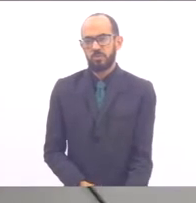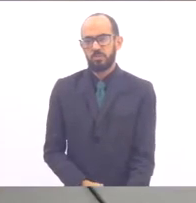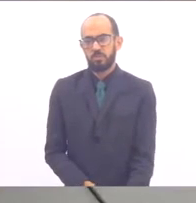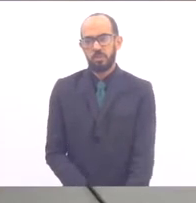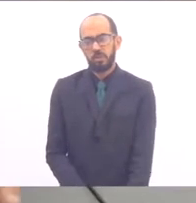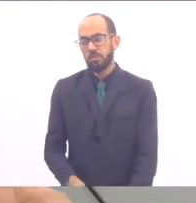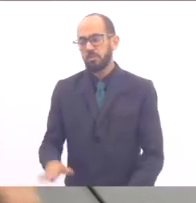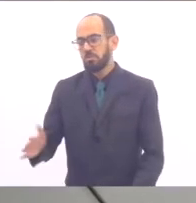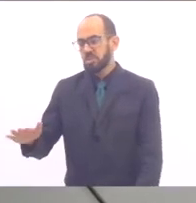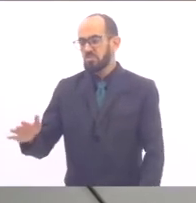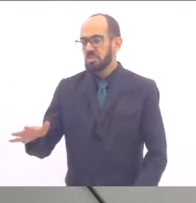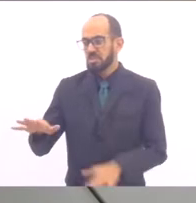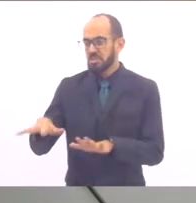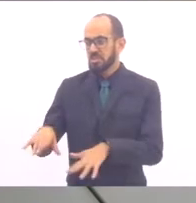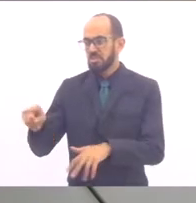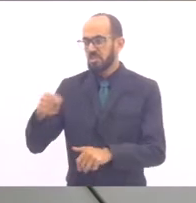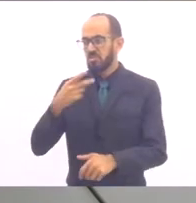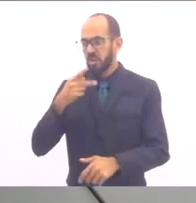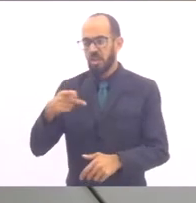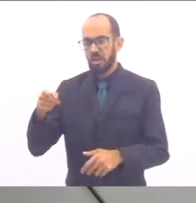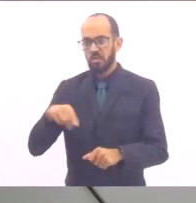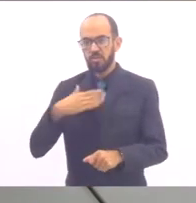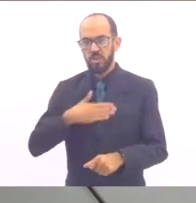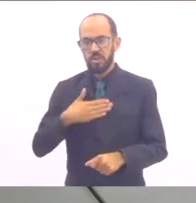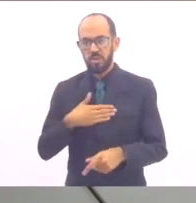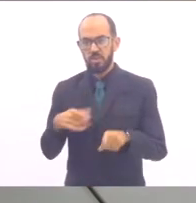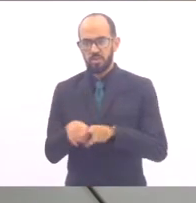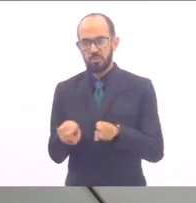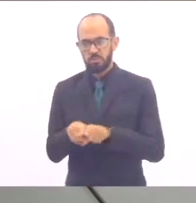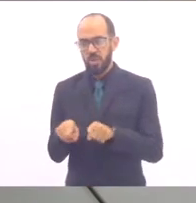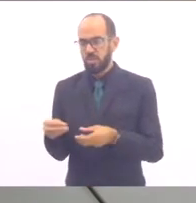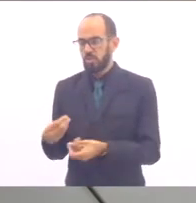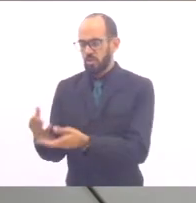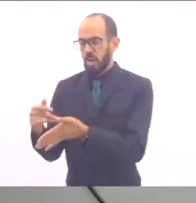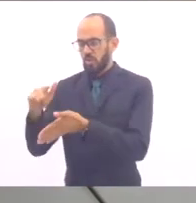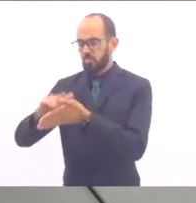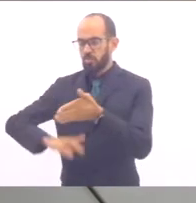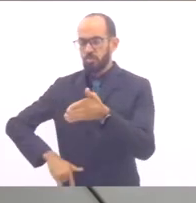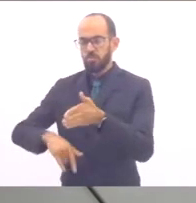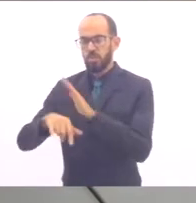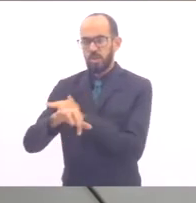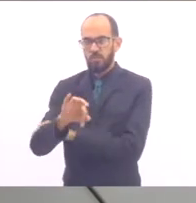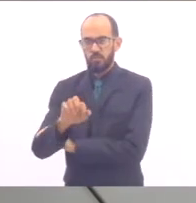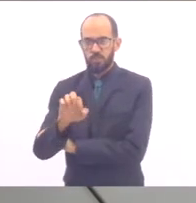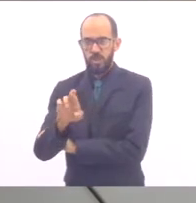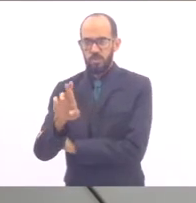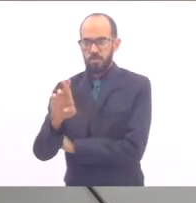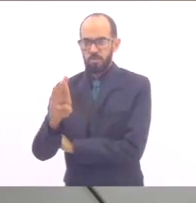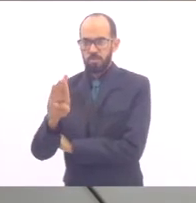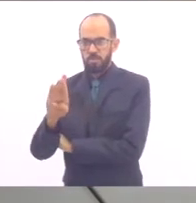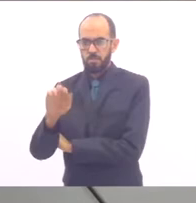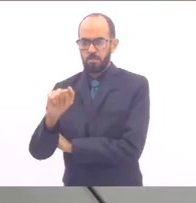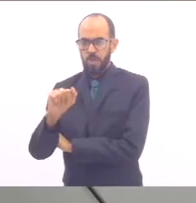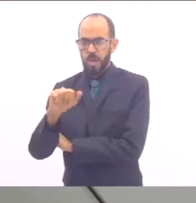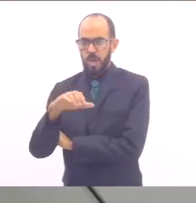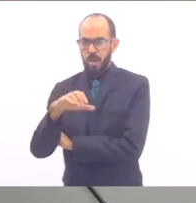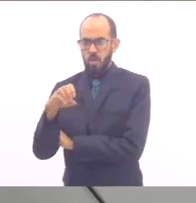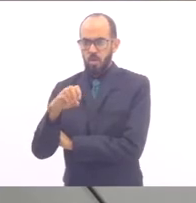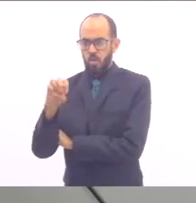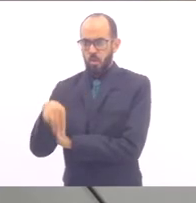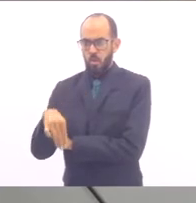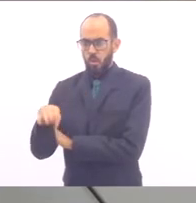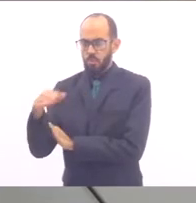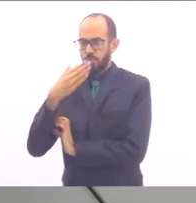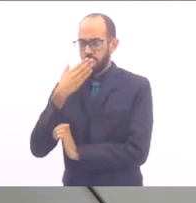Mais ou menos isso. A gente gostaria de protocolar um documento oficial da FEBRACON, pedindo